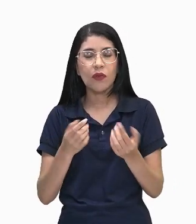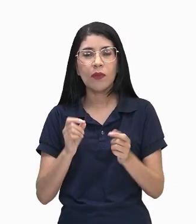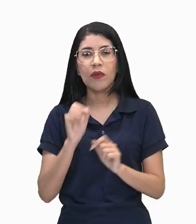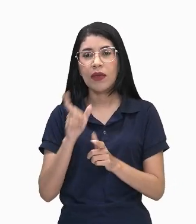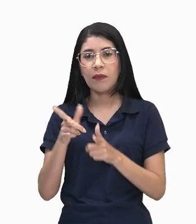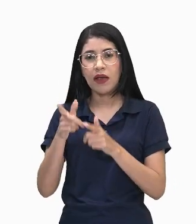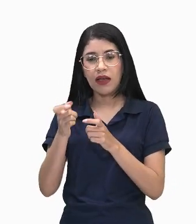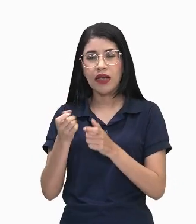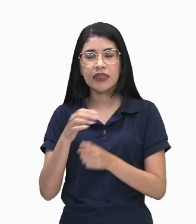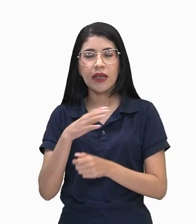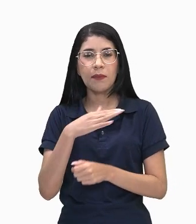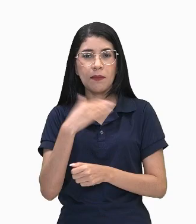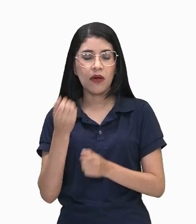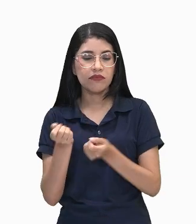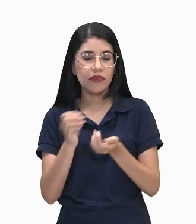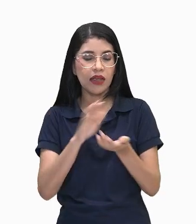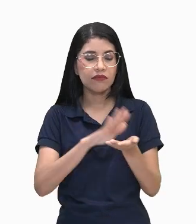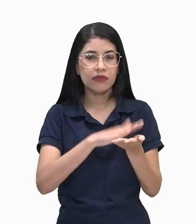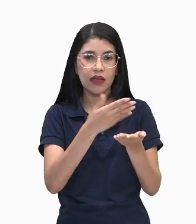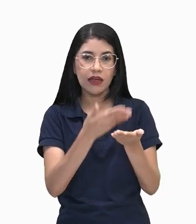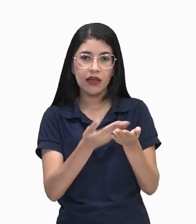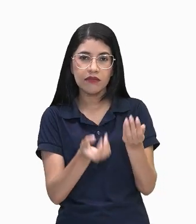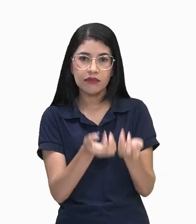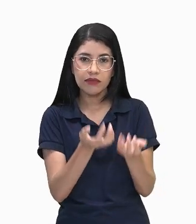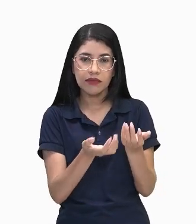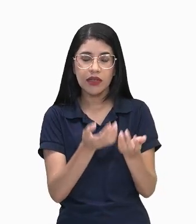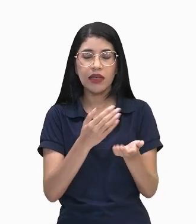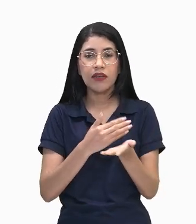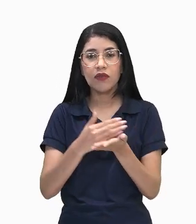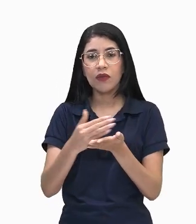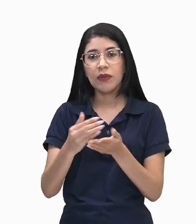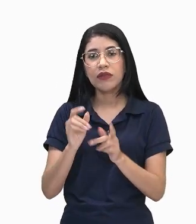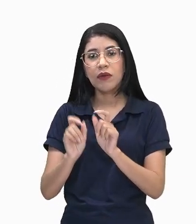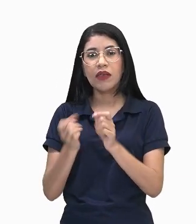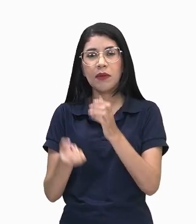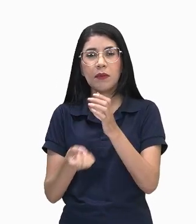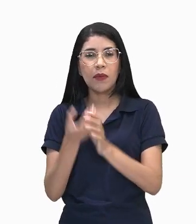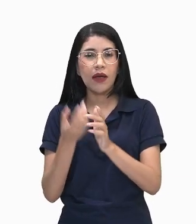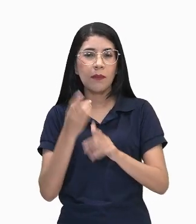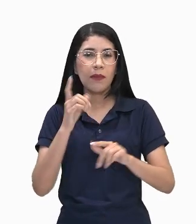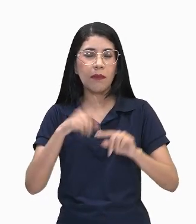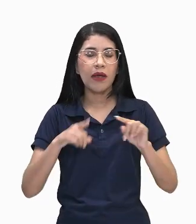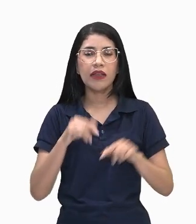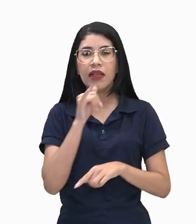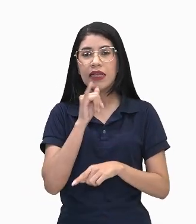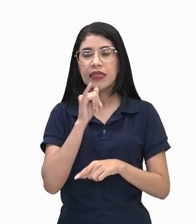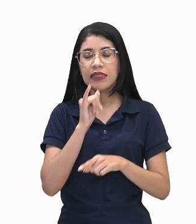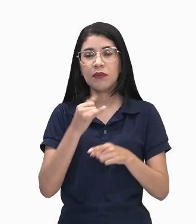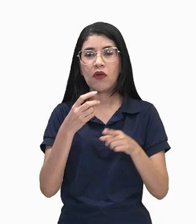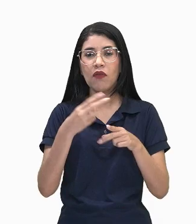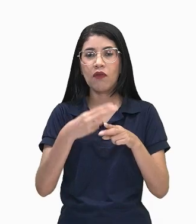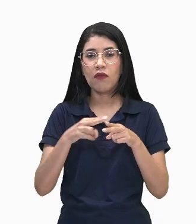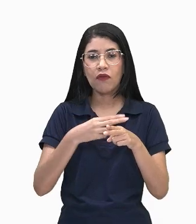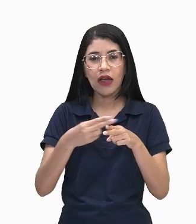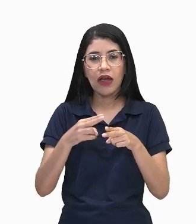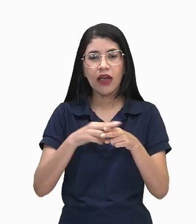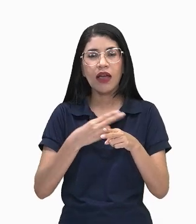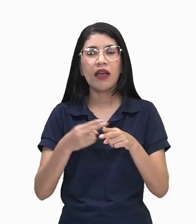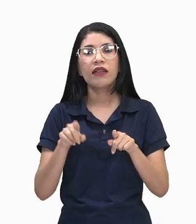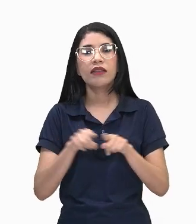carnes. Nesse período foram construídas as primeiras ferramentas como facas, ponta de